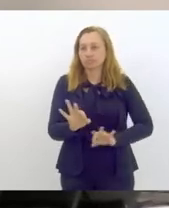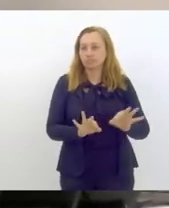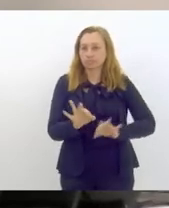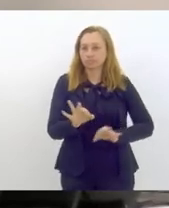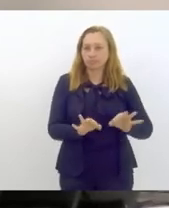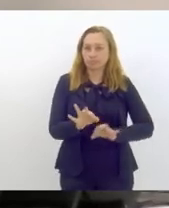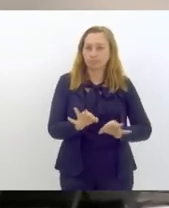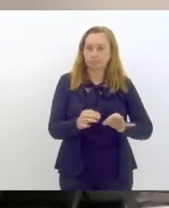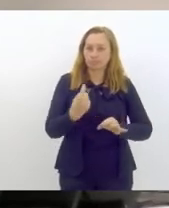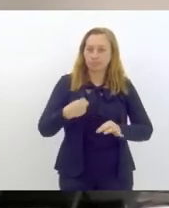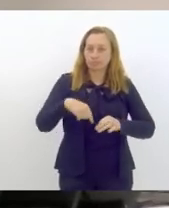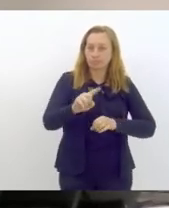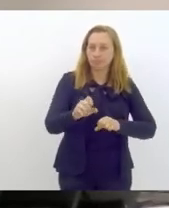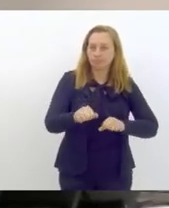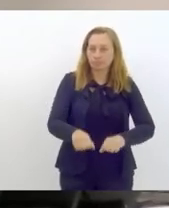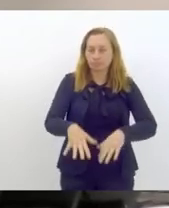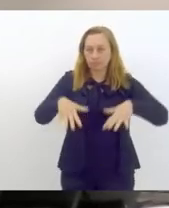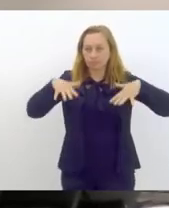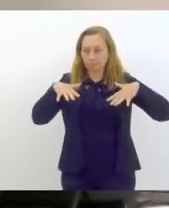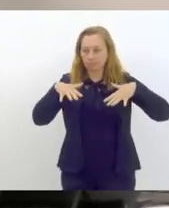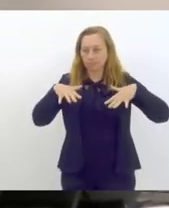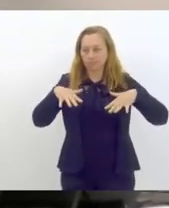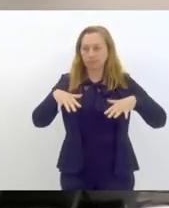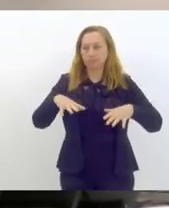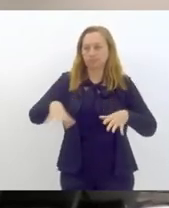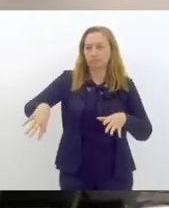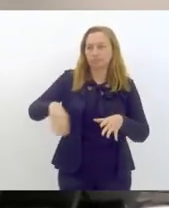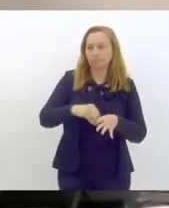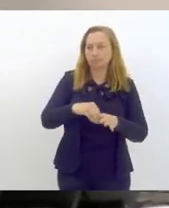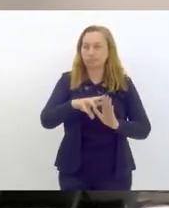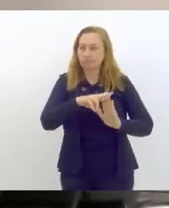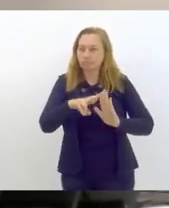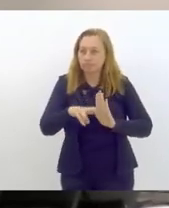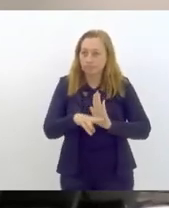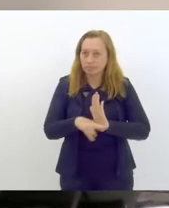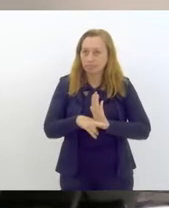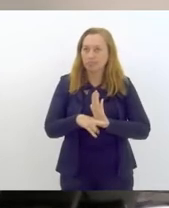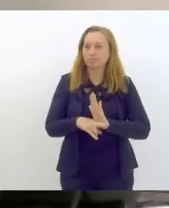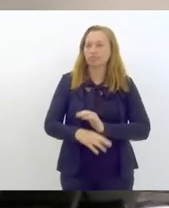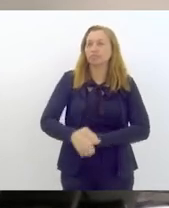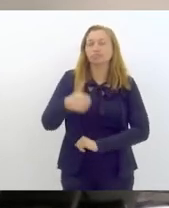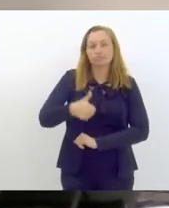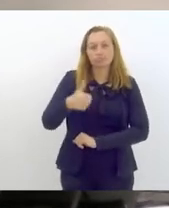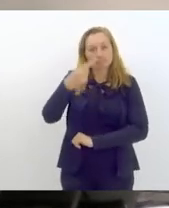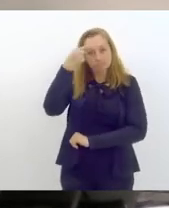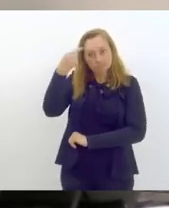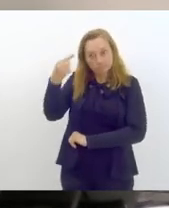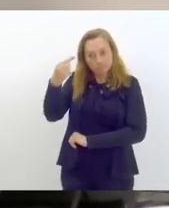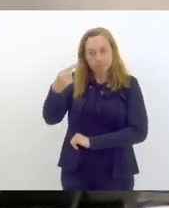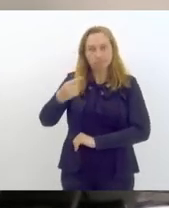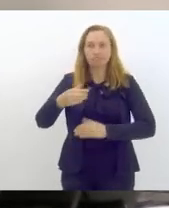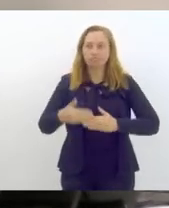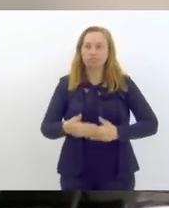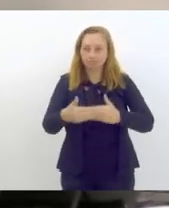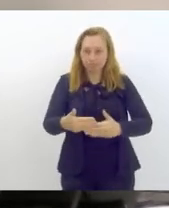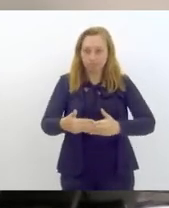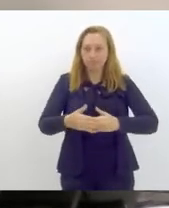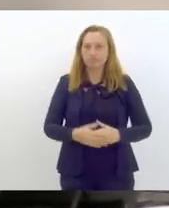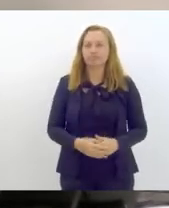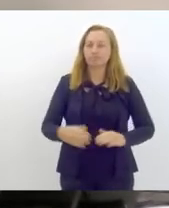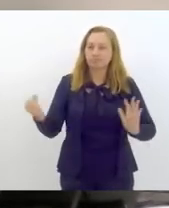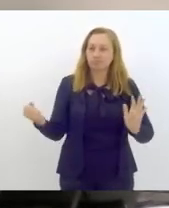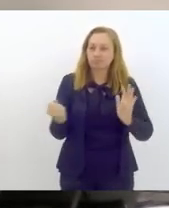seja efetivamente implementada no nosso ordenamento. Tá, a primeira ideia ida à frente, um